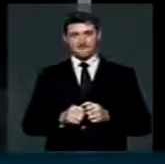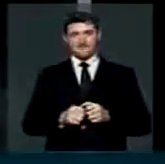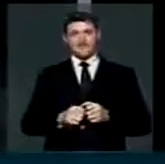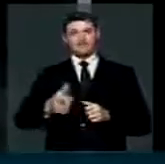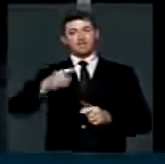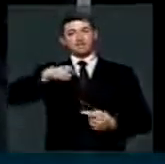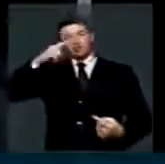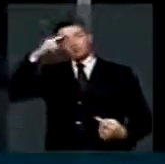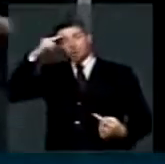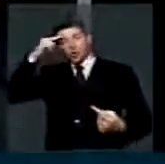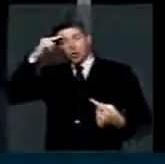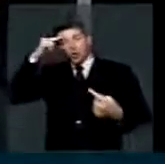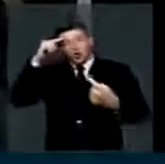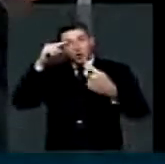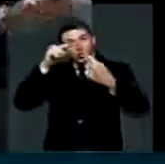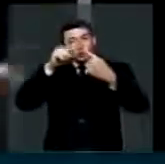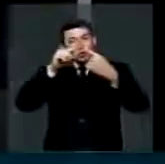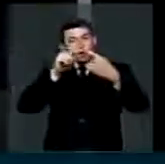um consenso,